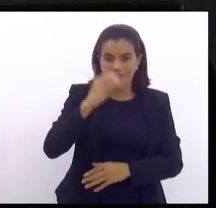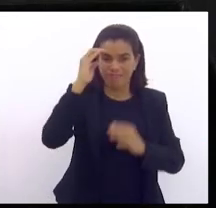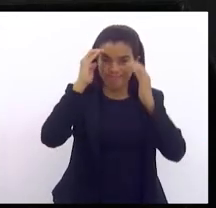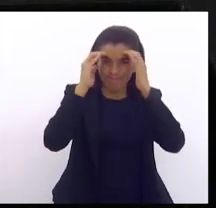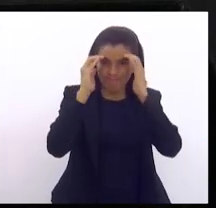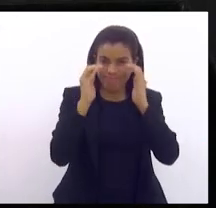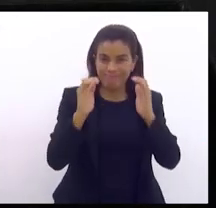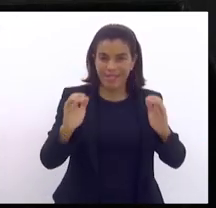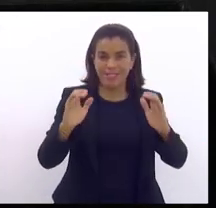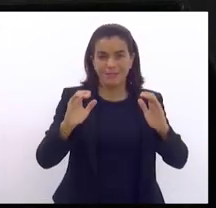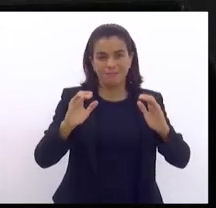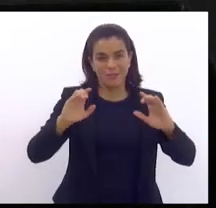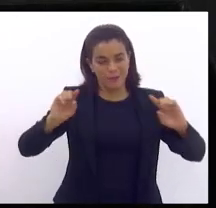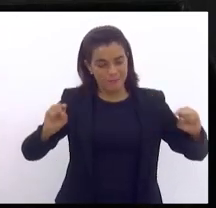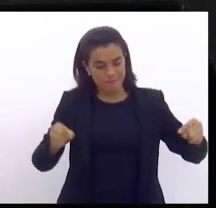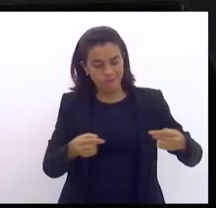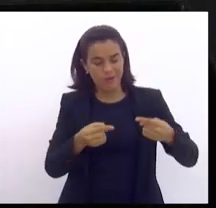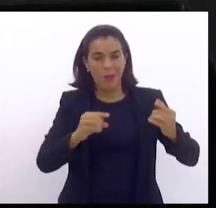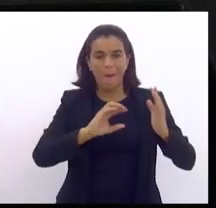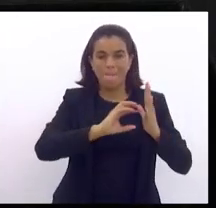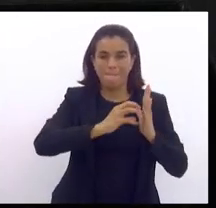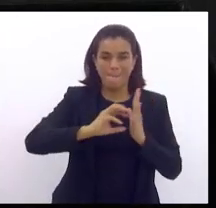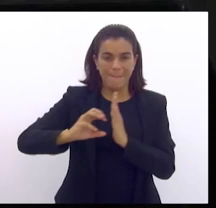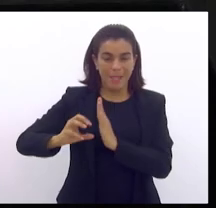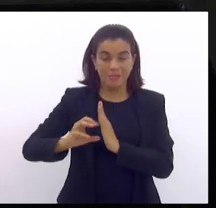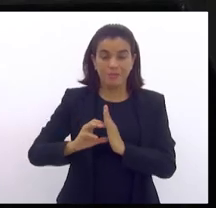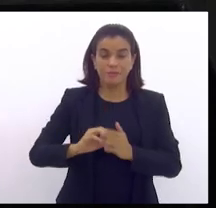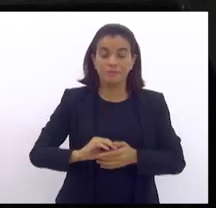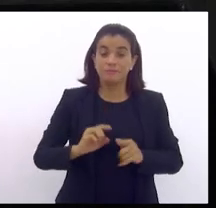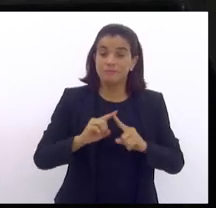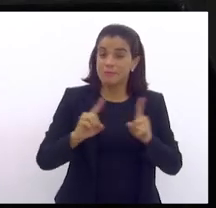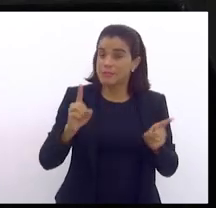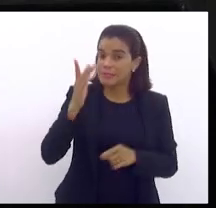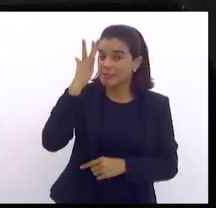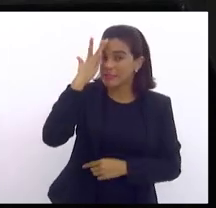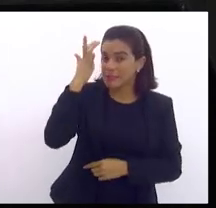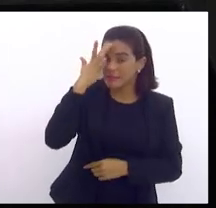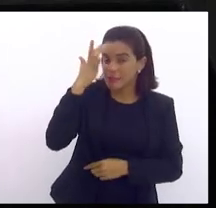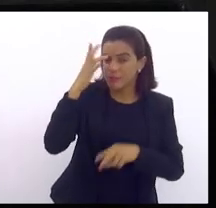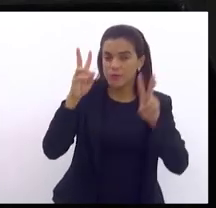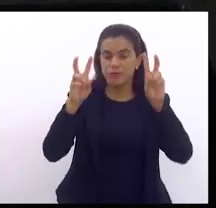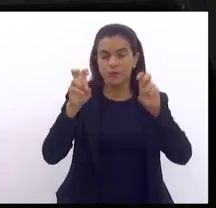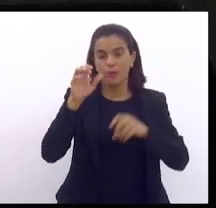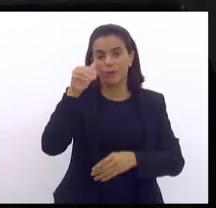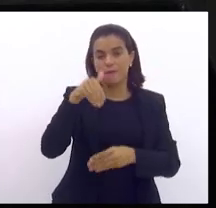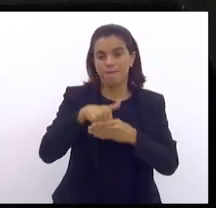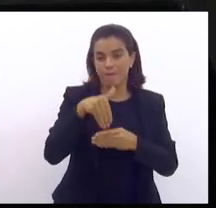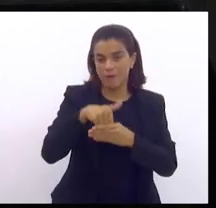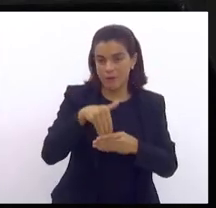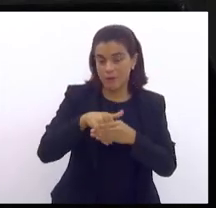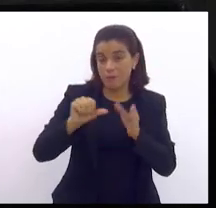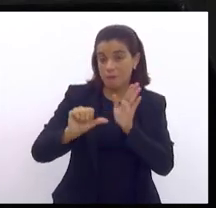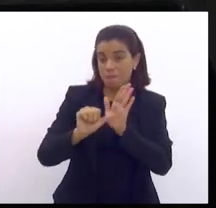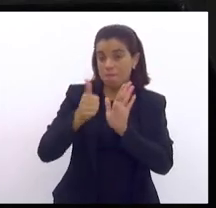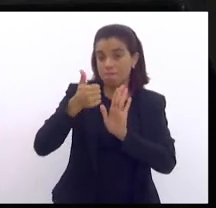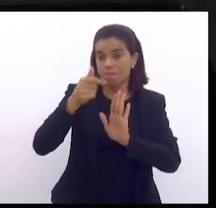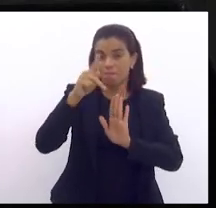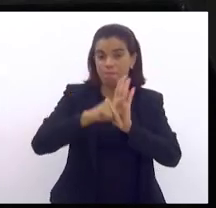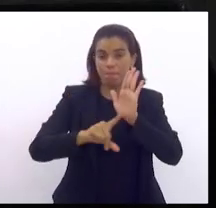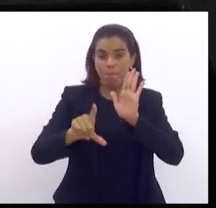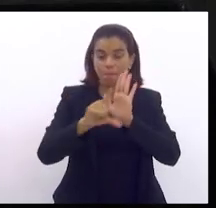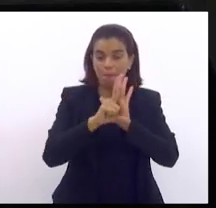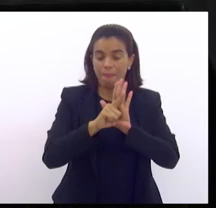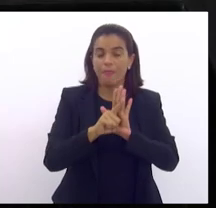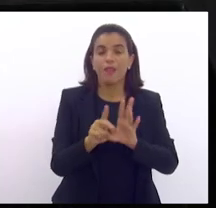as diferenças entre nós, mas amanhã com a questão da votação do primeiro projeto, que vai